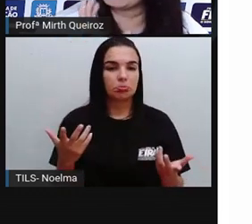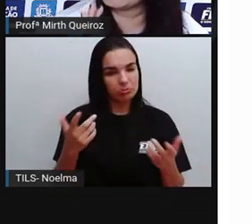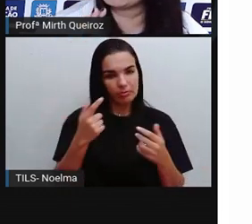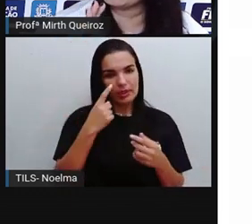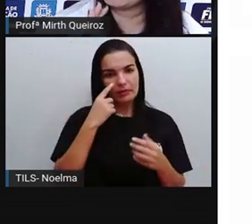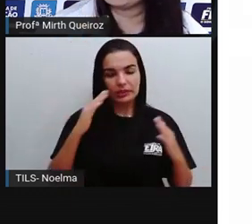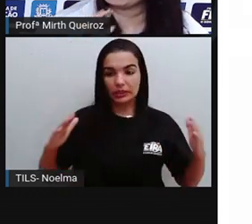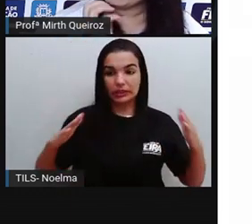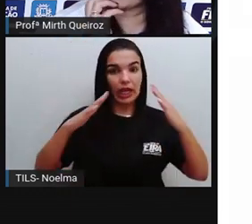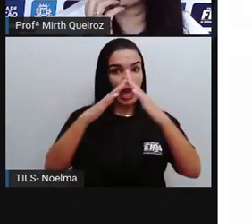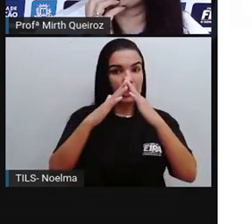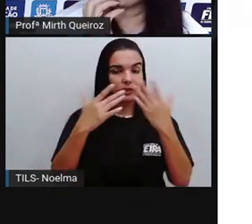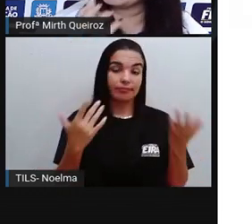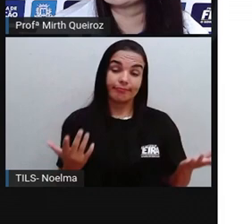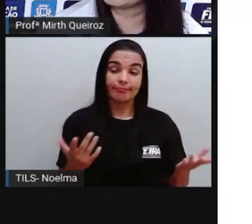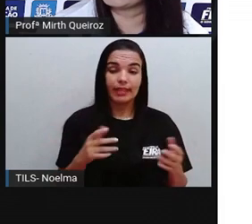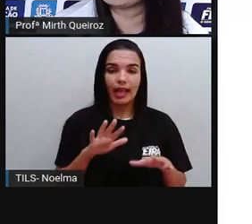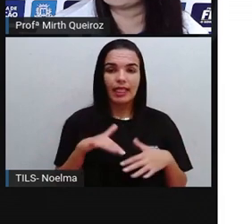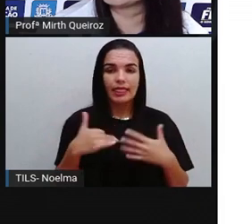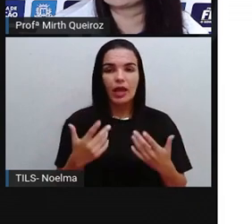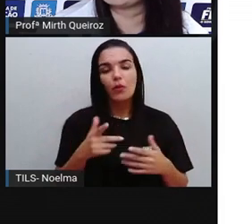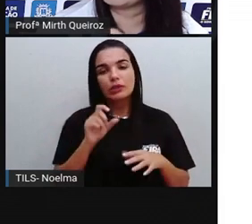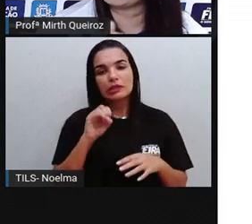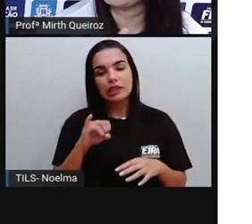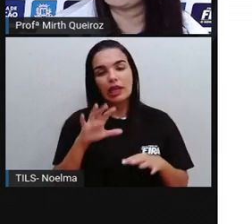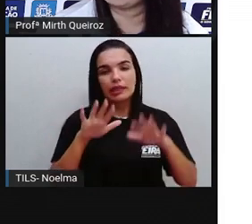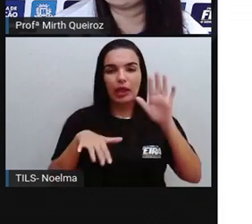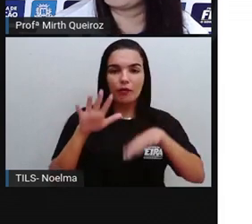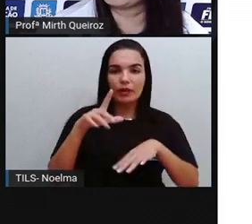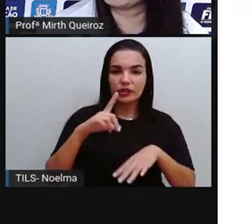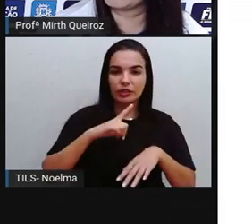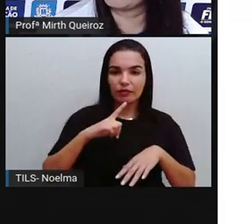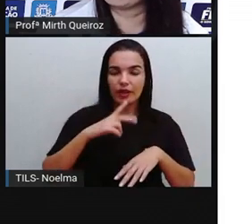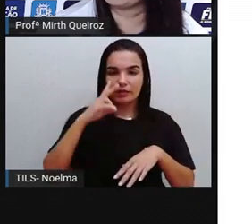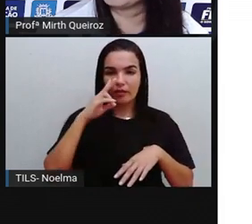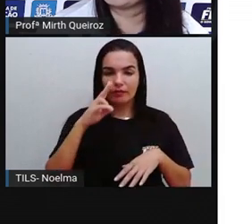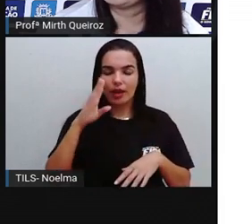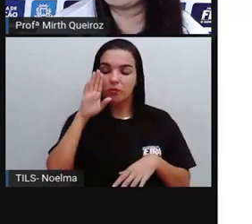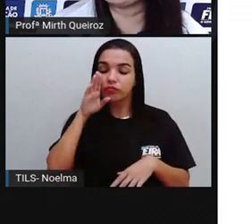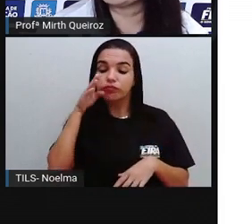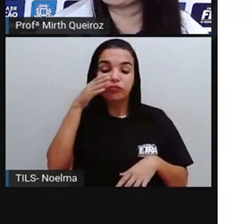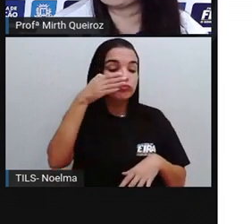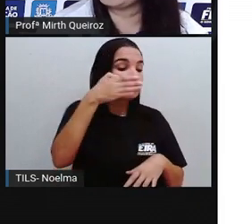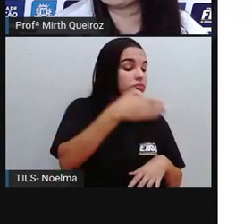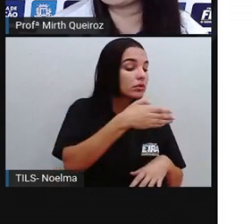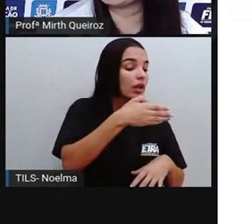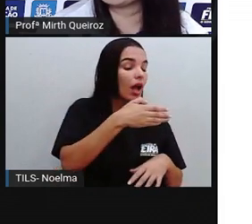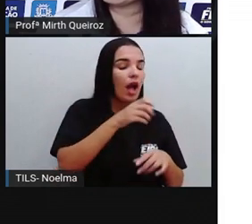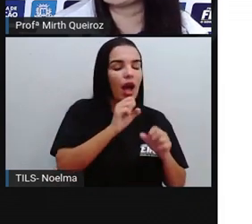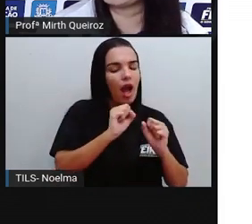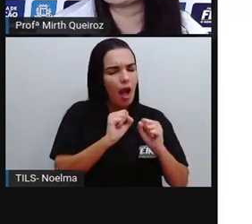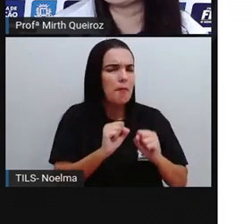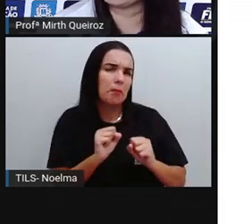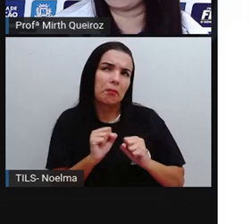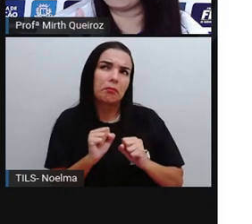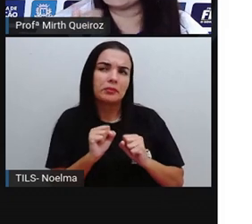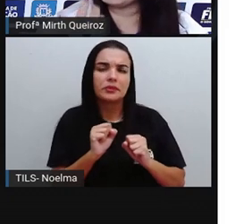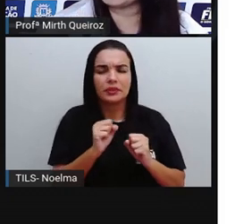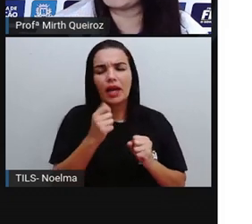tem a visão frontal. Talvez se a gente tivesse a visão vertical e a visão oblíqua, a gente